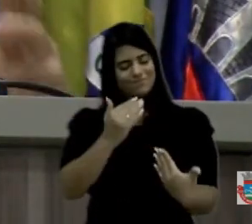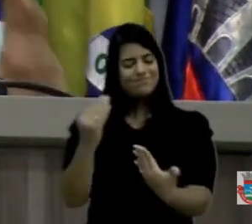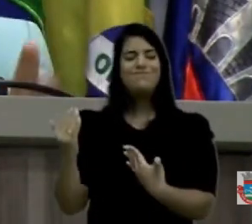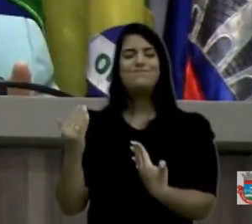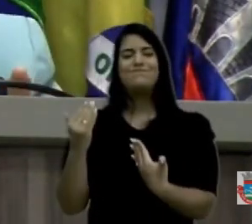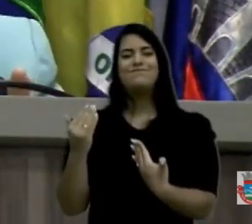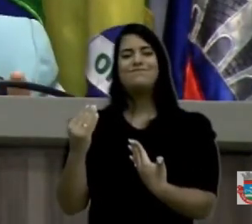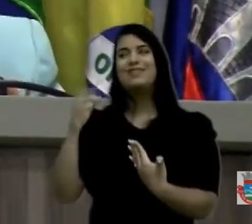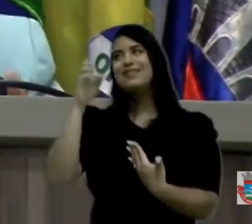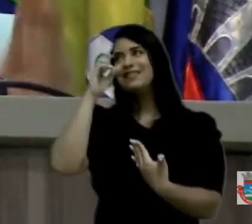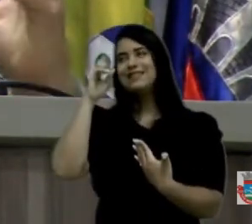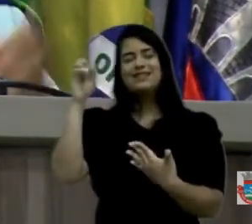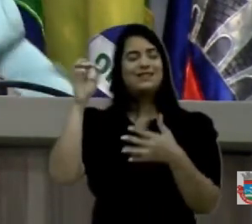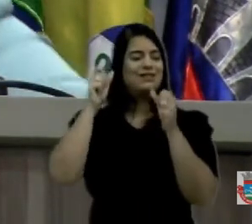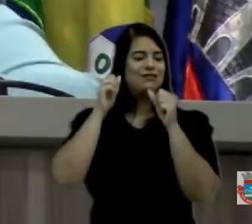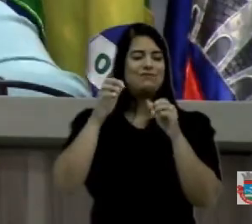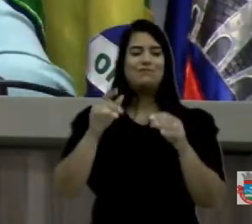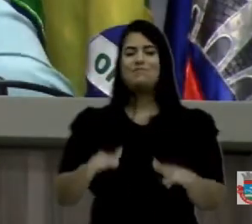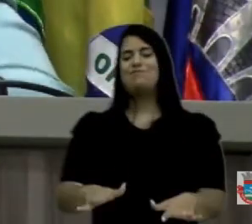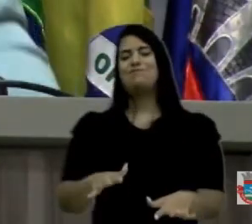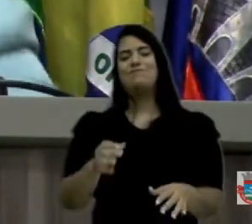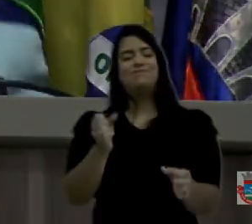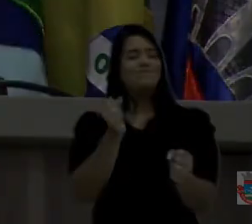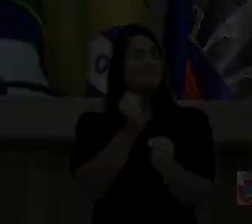todos que Deus abençoe um forte abraço